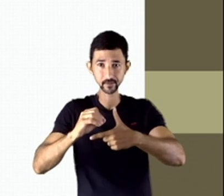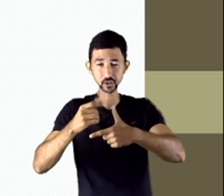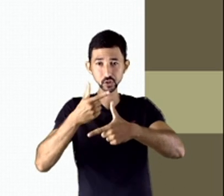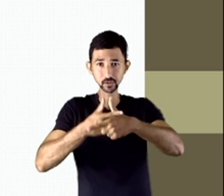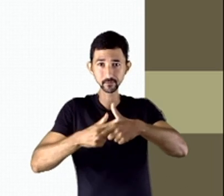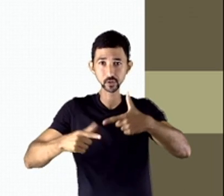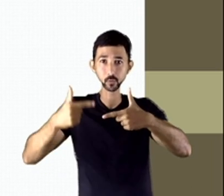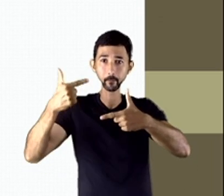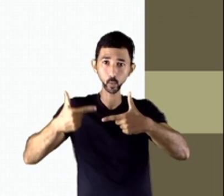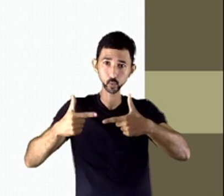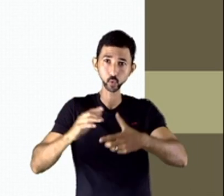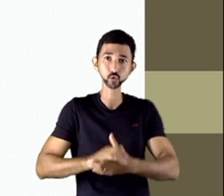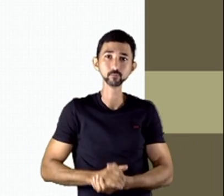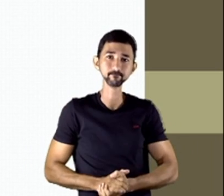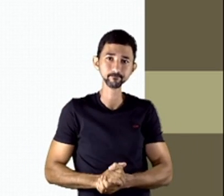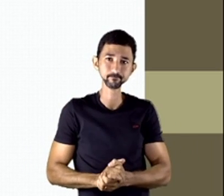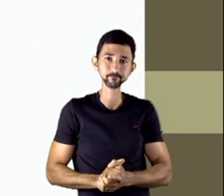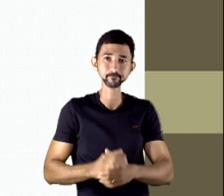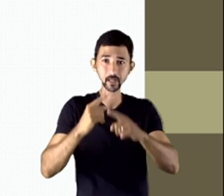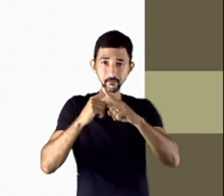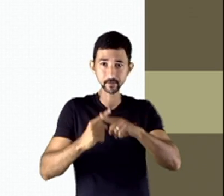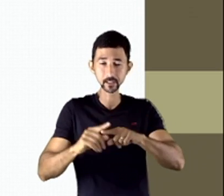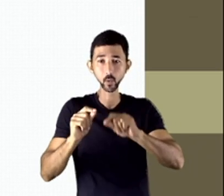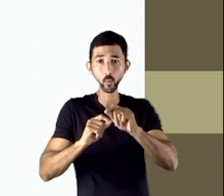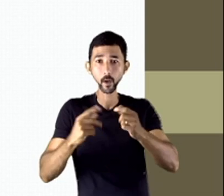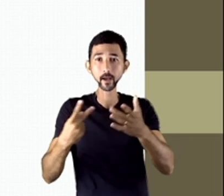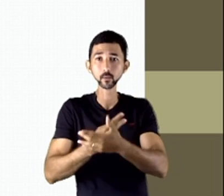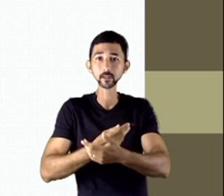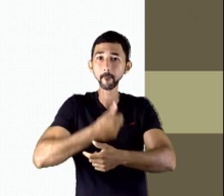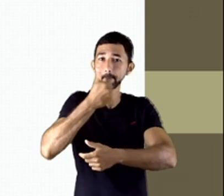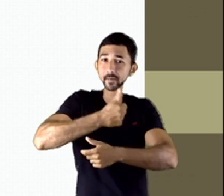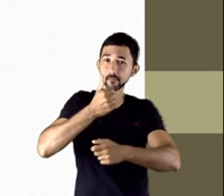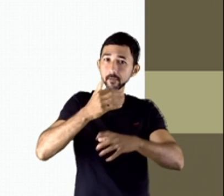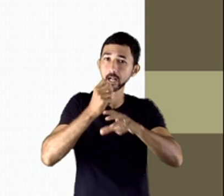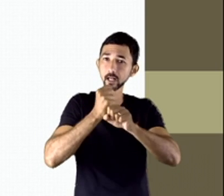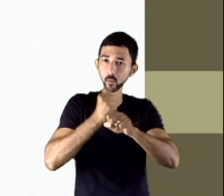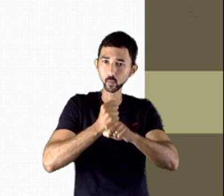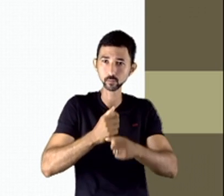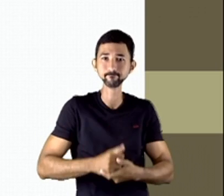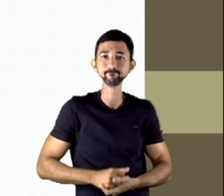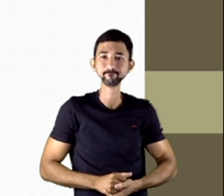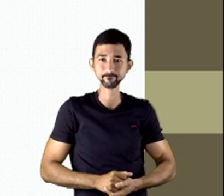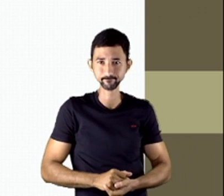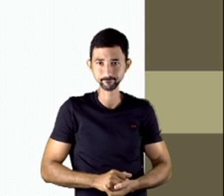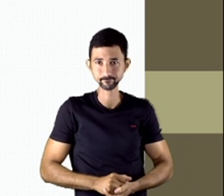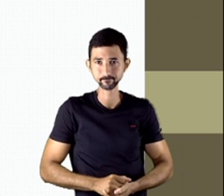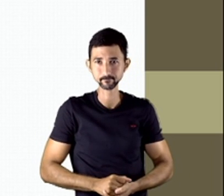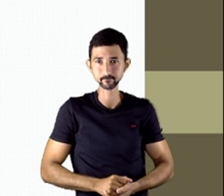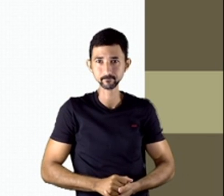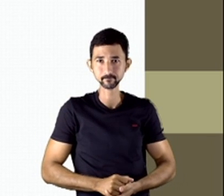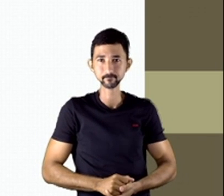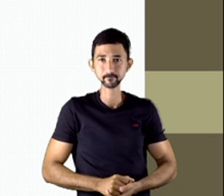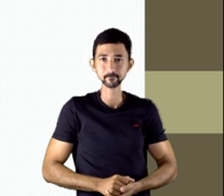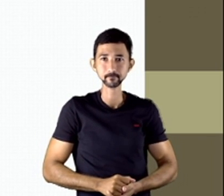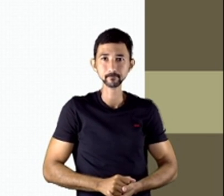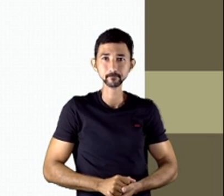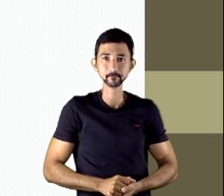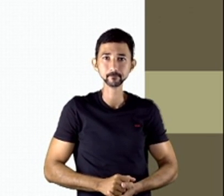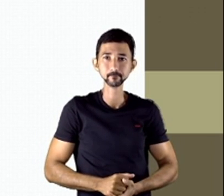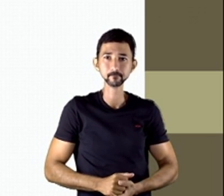o dividendo é múltiplo do divisor, o que aconteceu na primeira situação, na primeira linha da tabela,